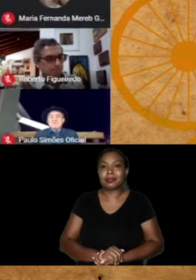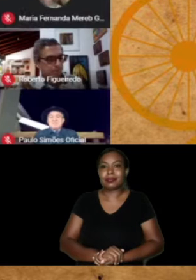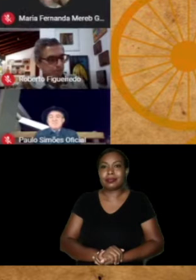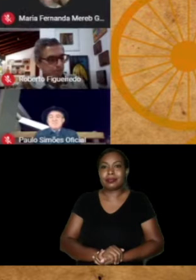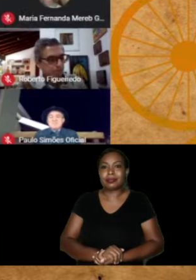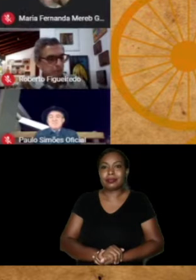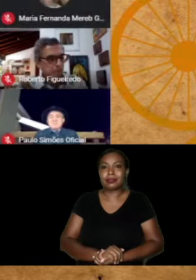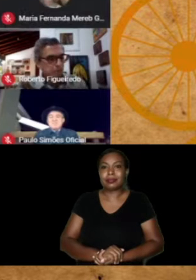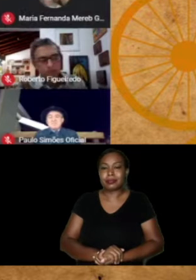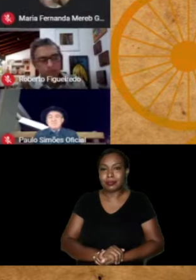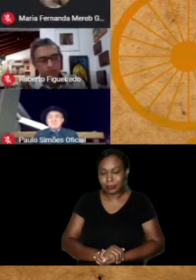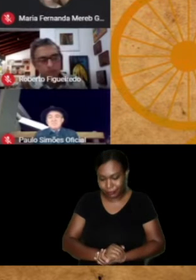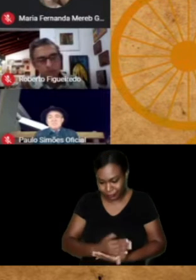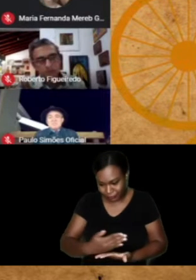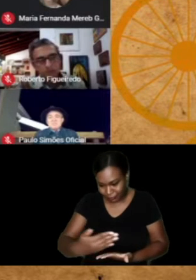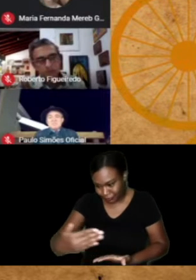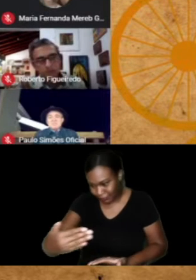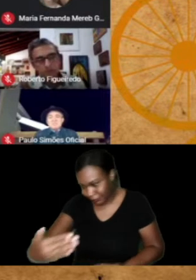Dando continuidade agora,